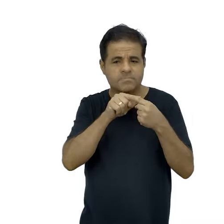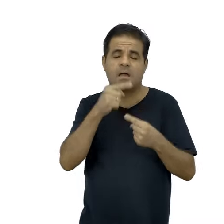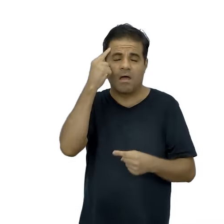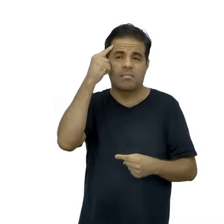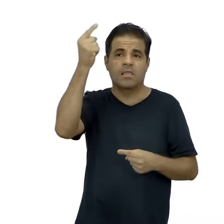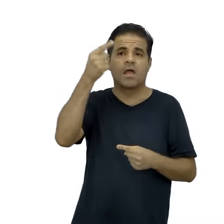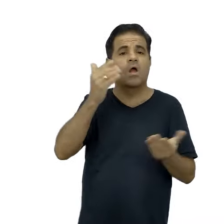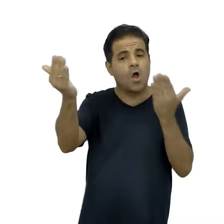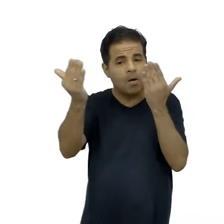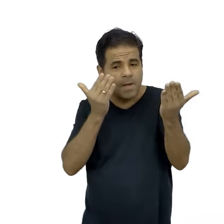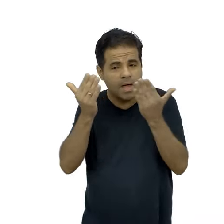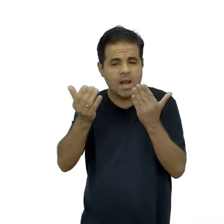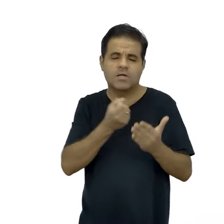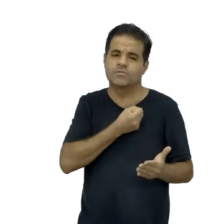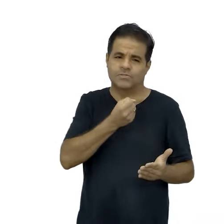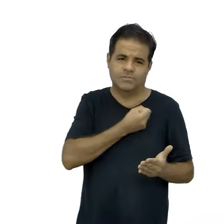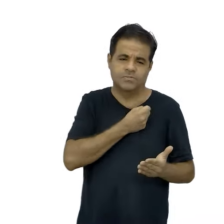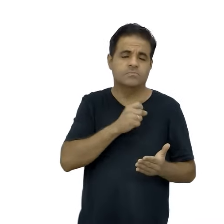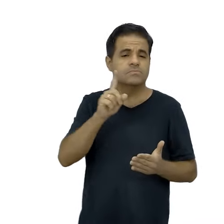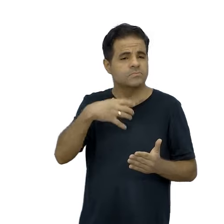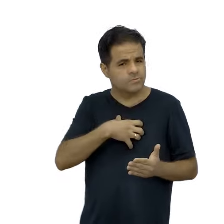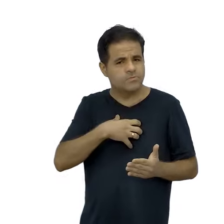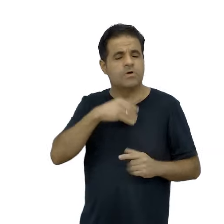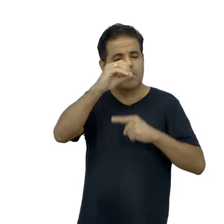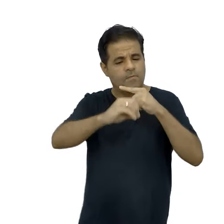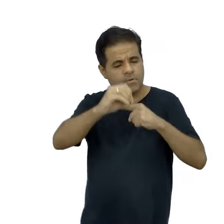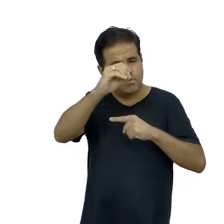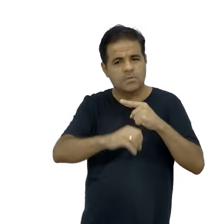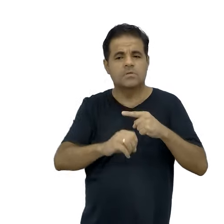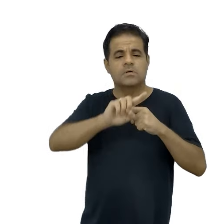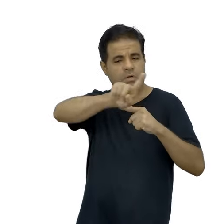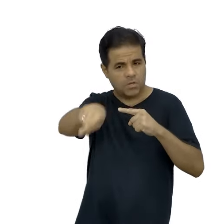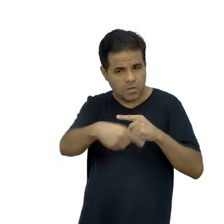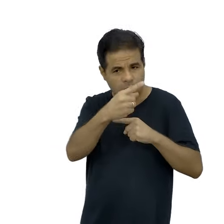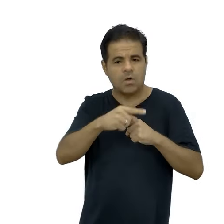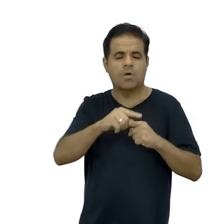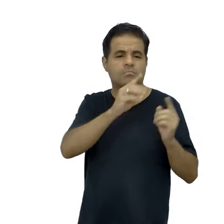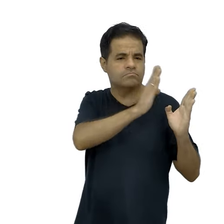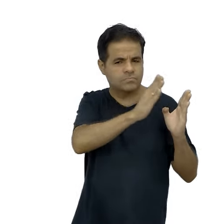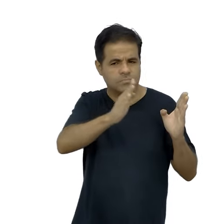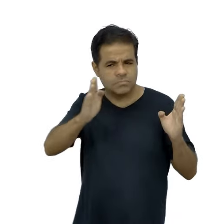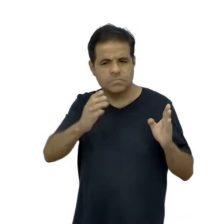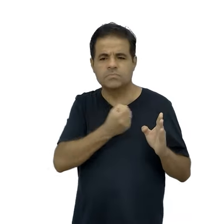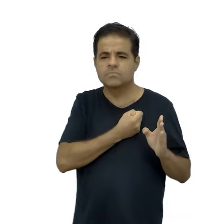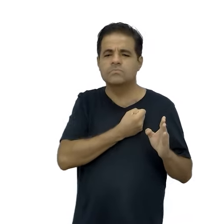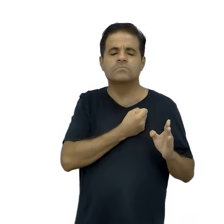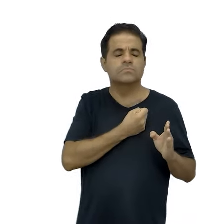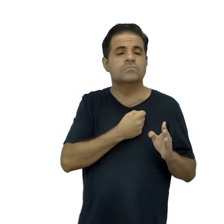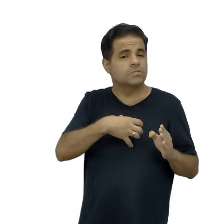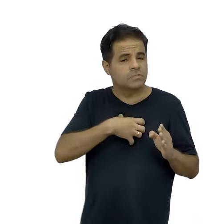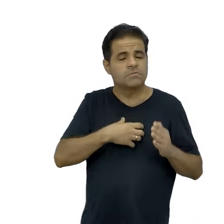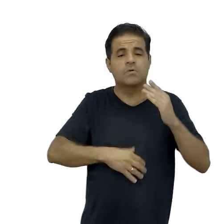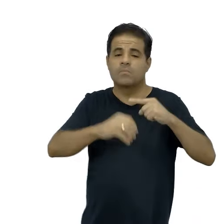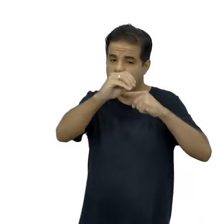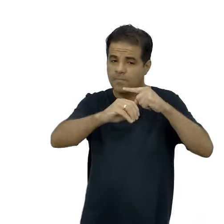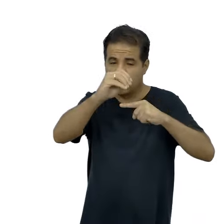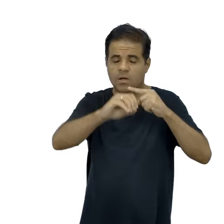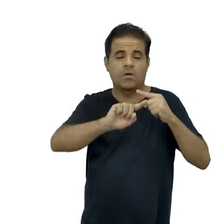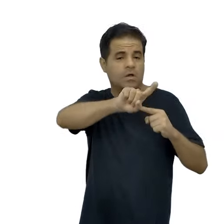é comparar esses números racionais na forma fracionária e decimal, ordenar os números racionais na forma fracionária